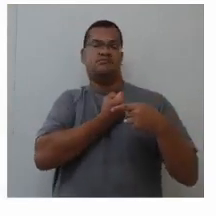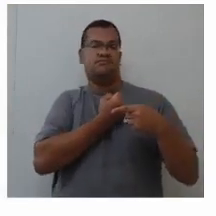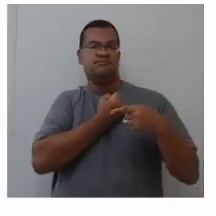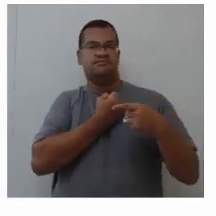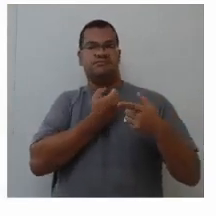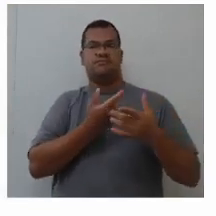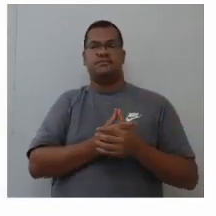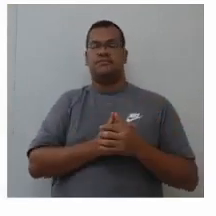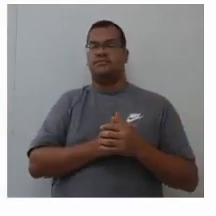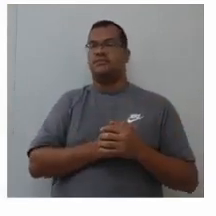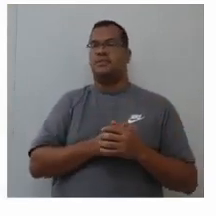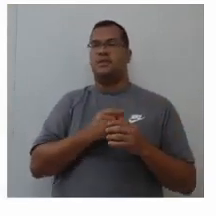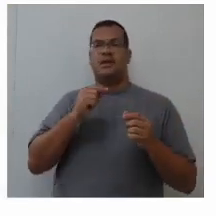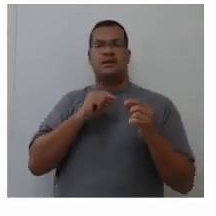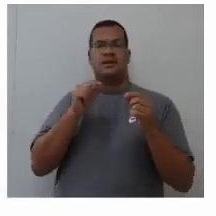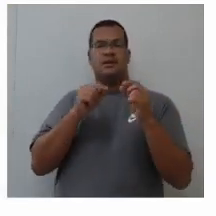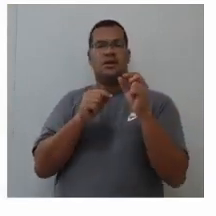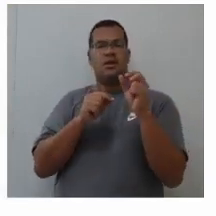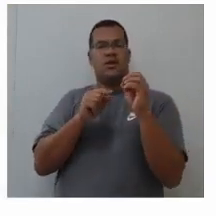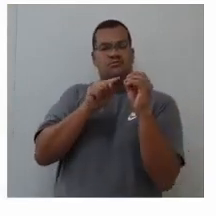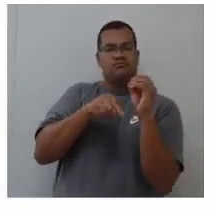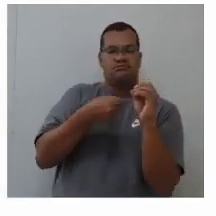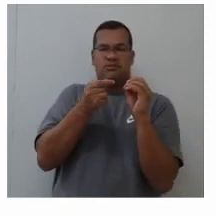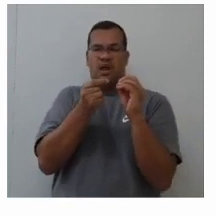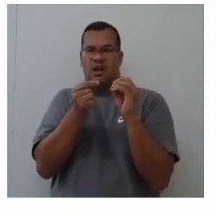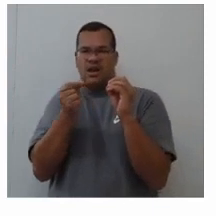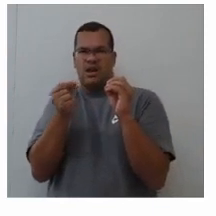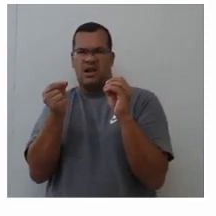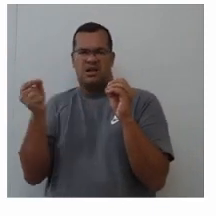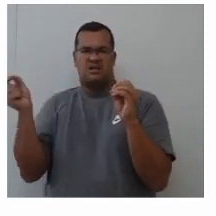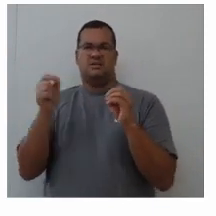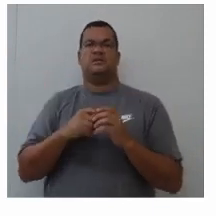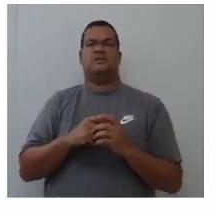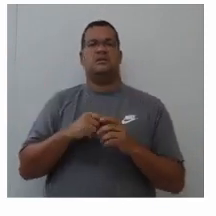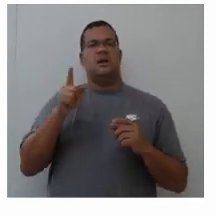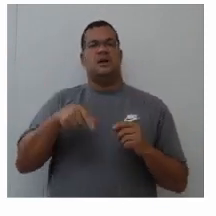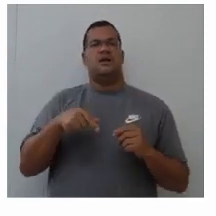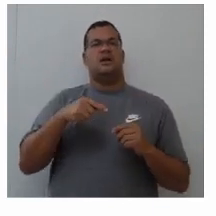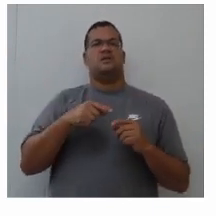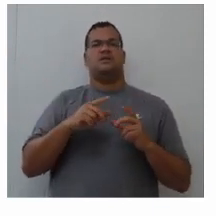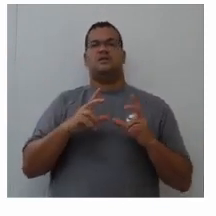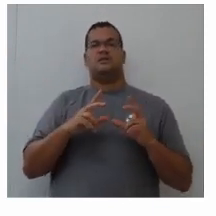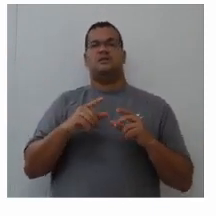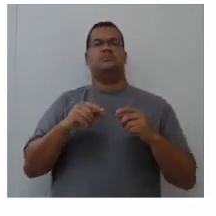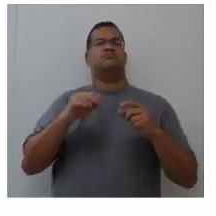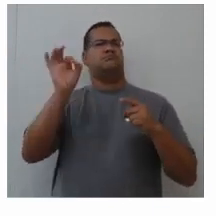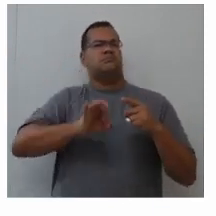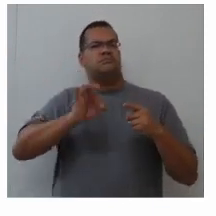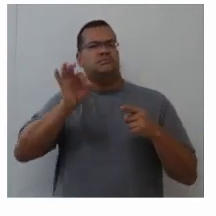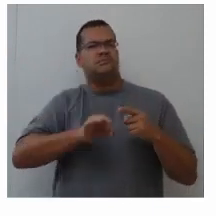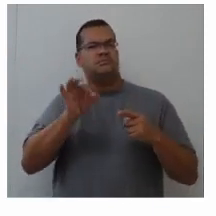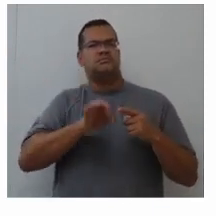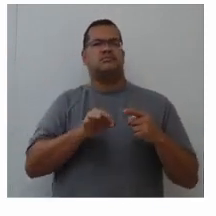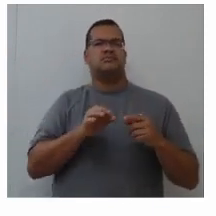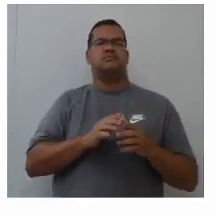aqui as dízimas periódicas, tá? São os números racionais, as porcentagens, tá bom? E